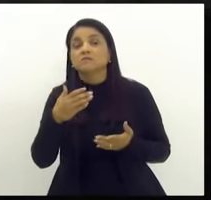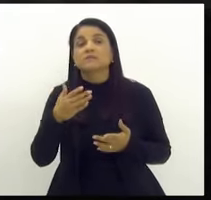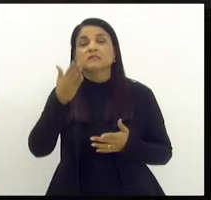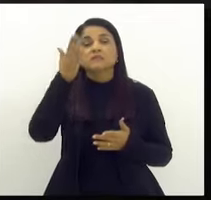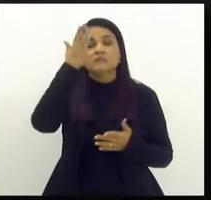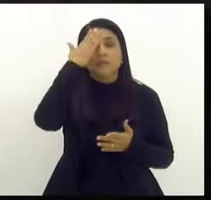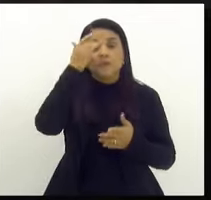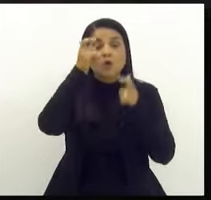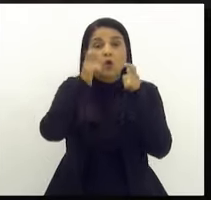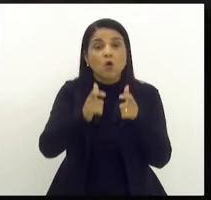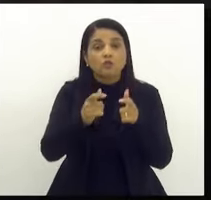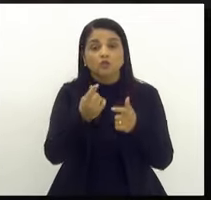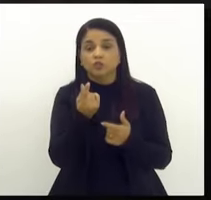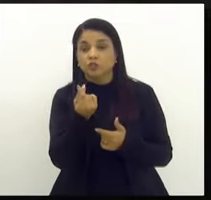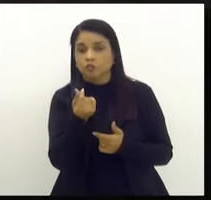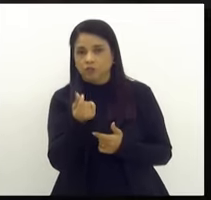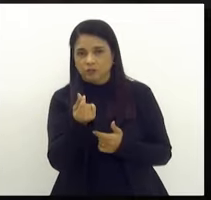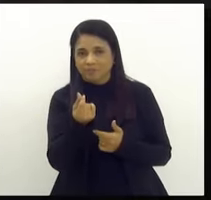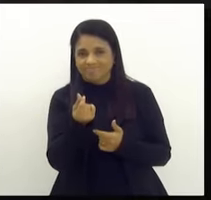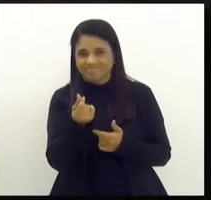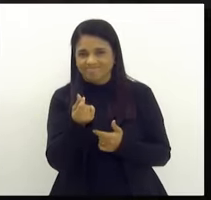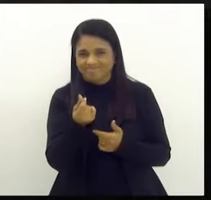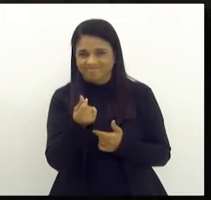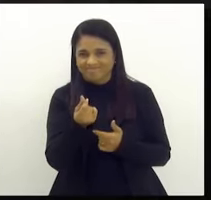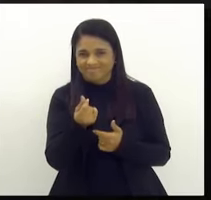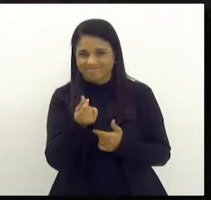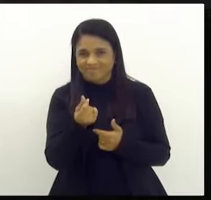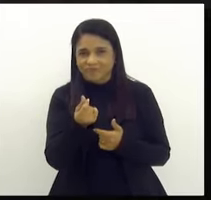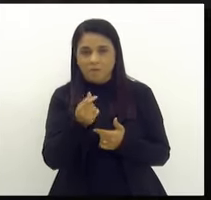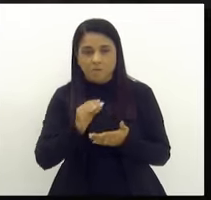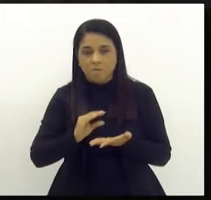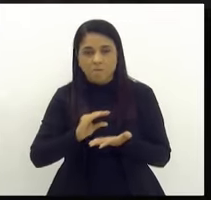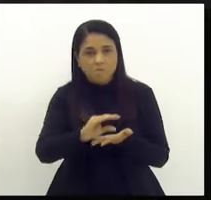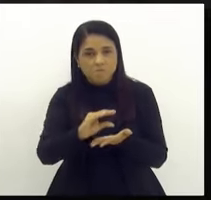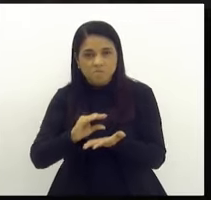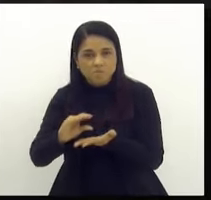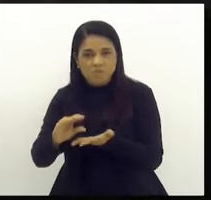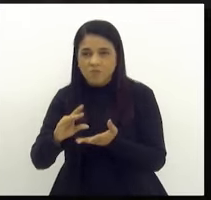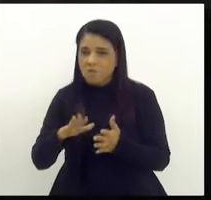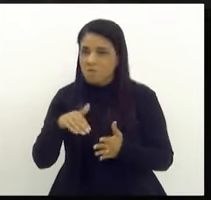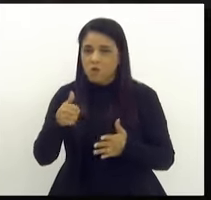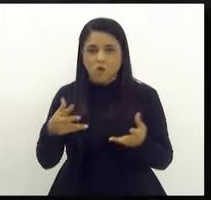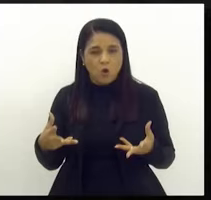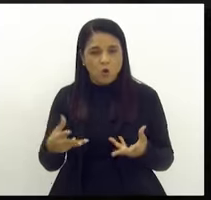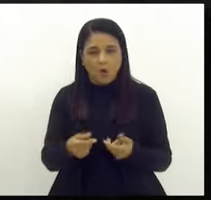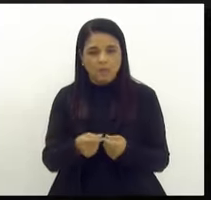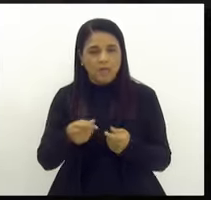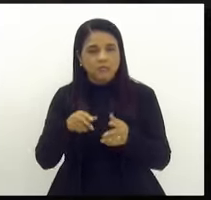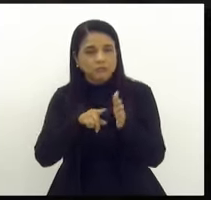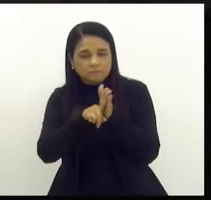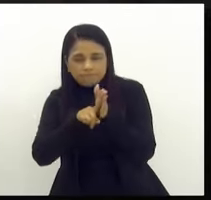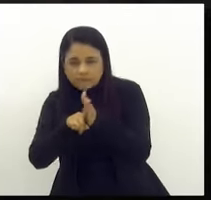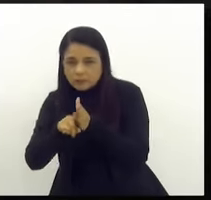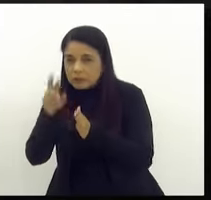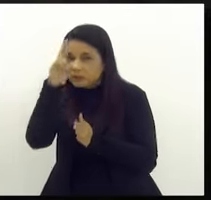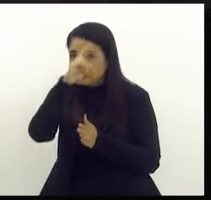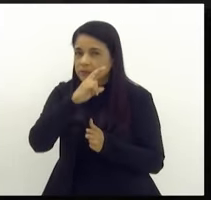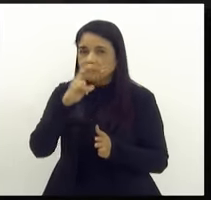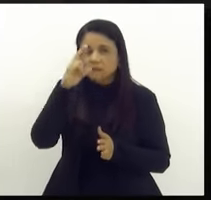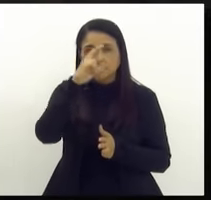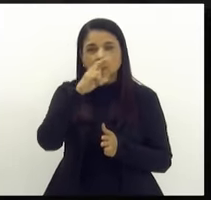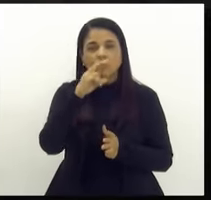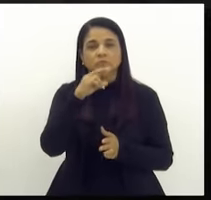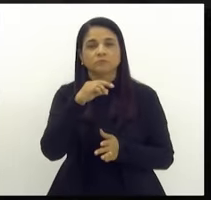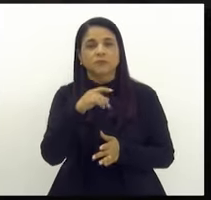onde é que o dinheiro tá indo não tá indo para a melhoria de qualidade da investigação da investigação